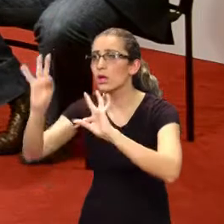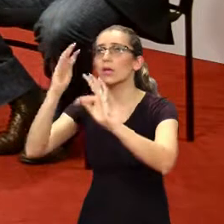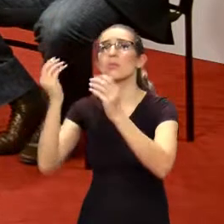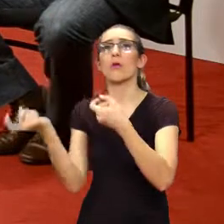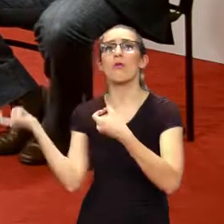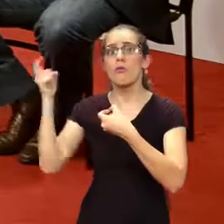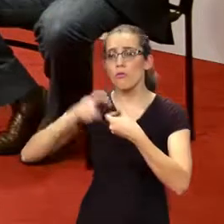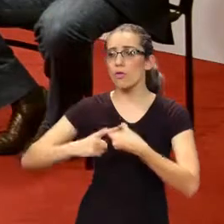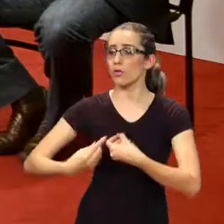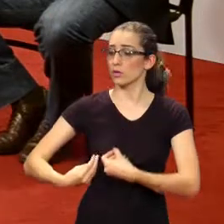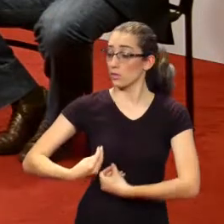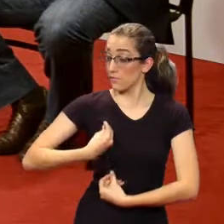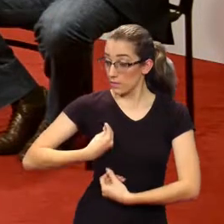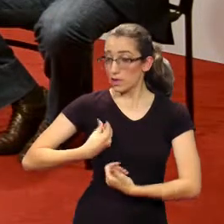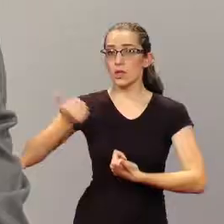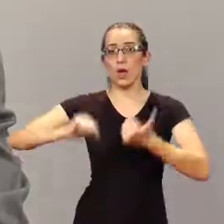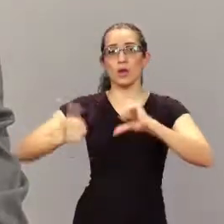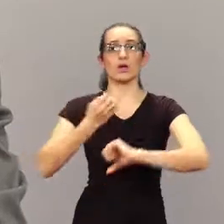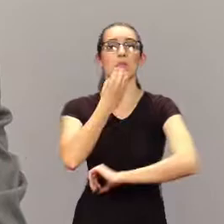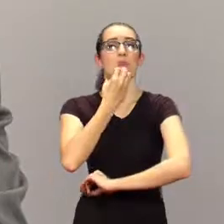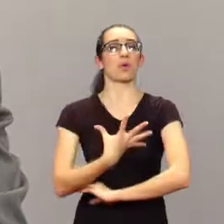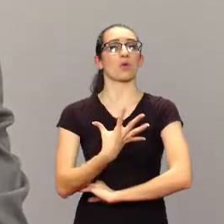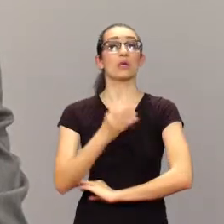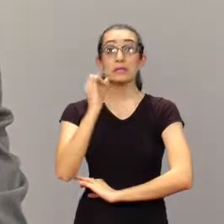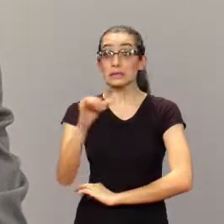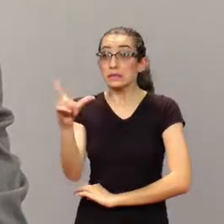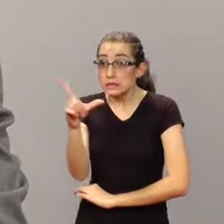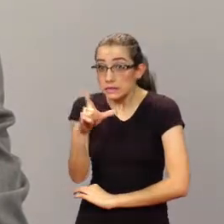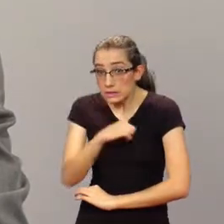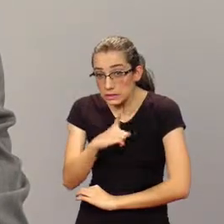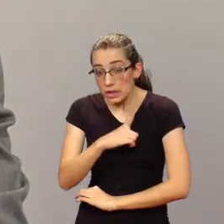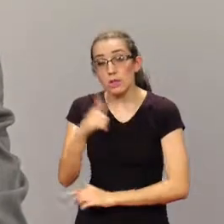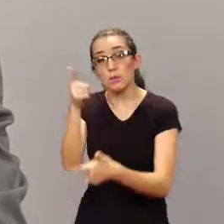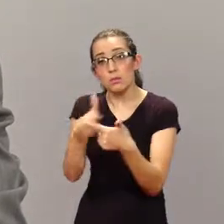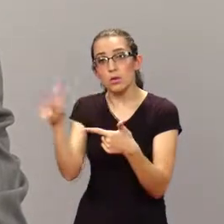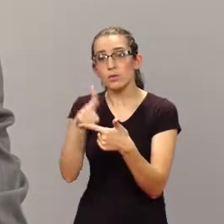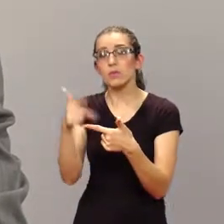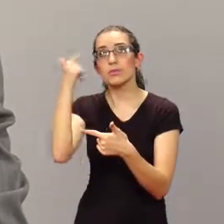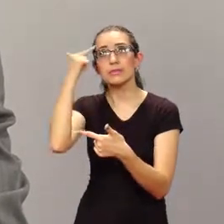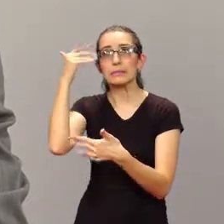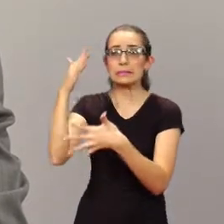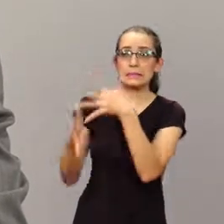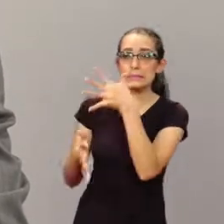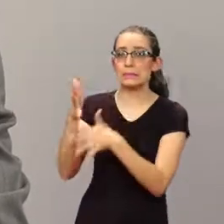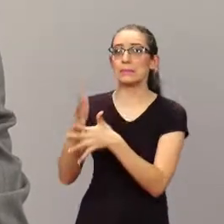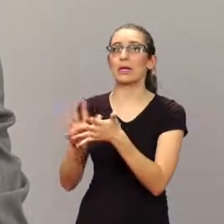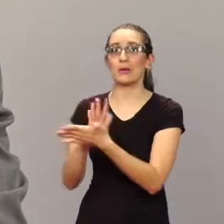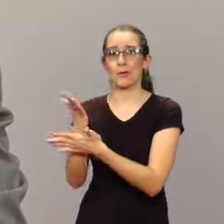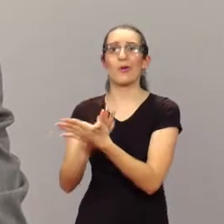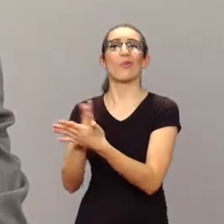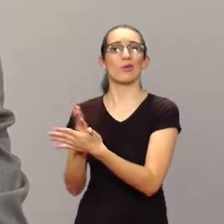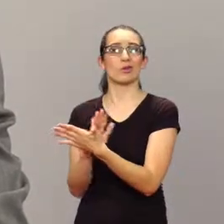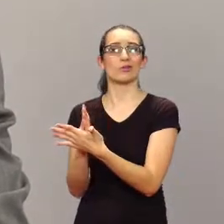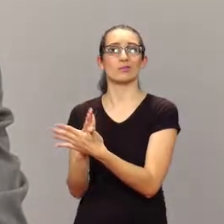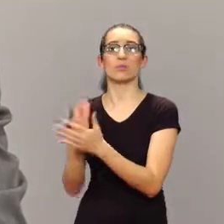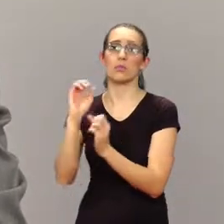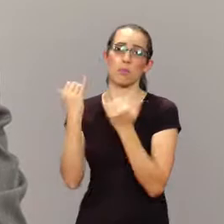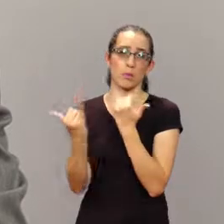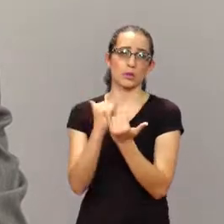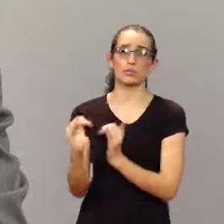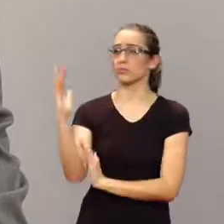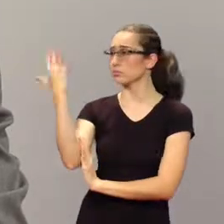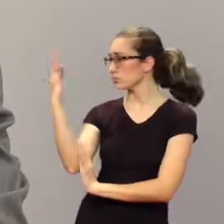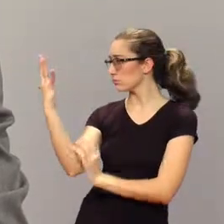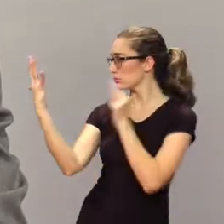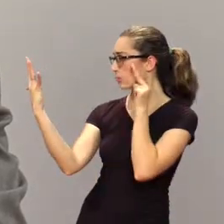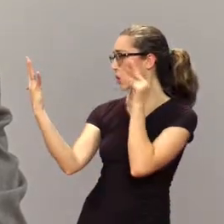técnicas para recuperar a sua qualidade de vida quando realmente você tiver um problema que estiver lhe atrapalhando e lhe incomodando. Então, se